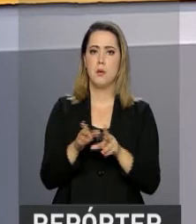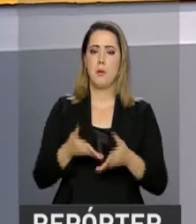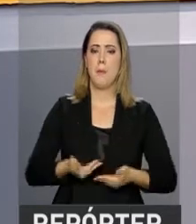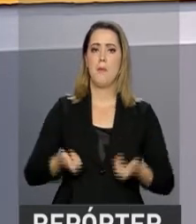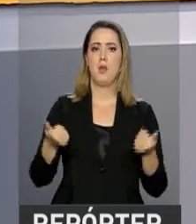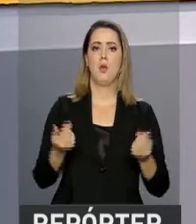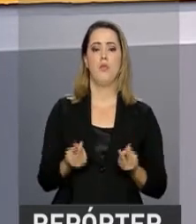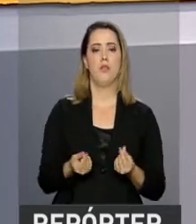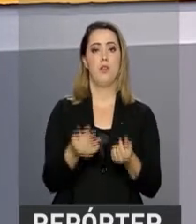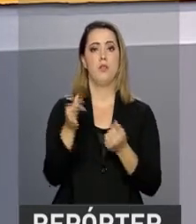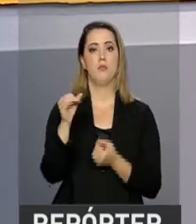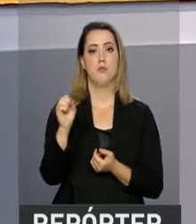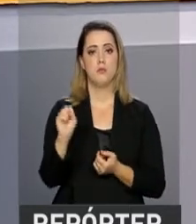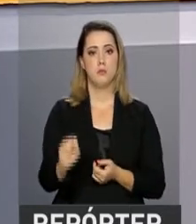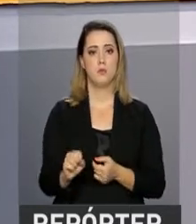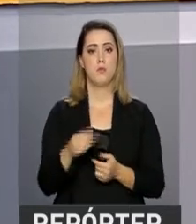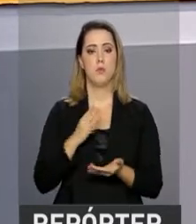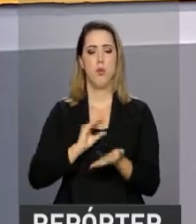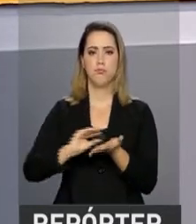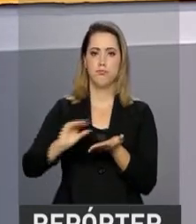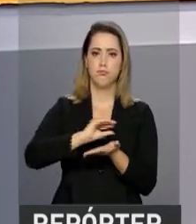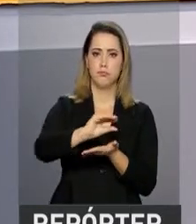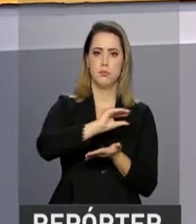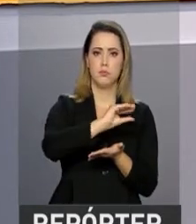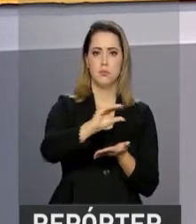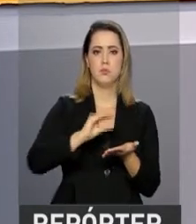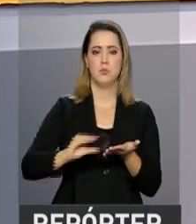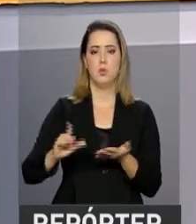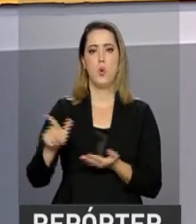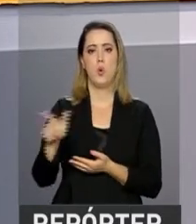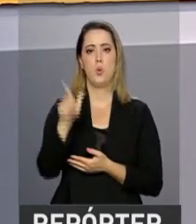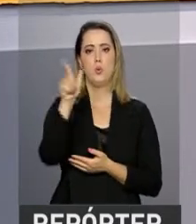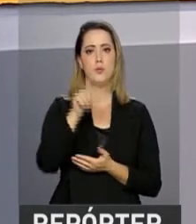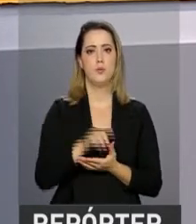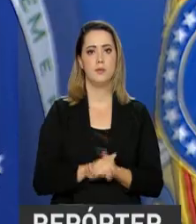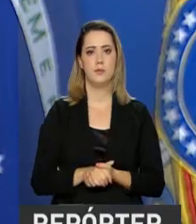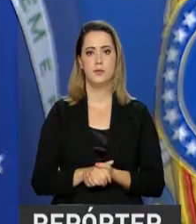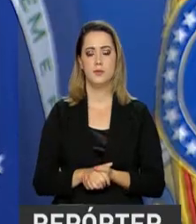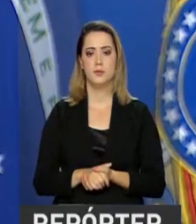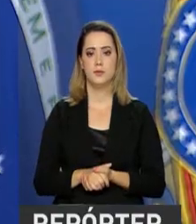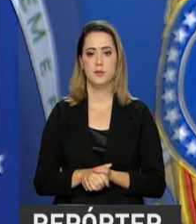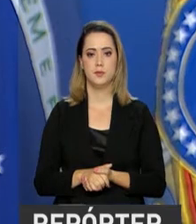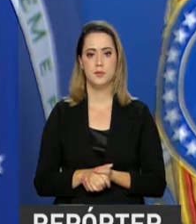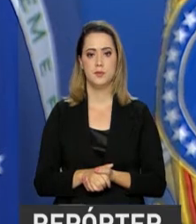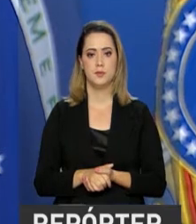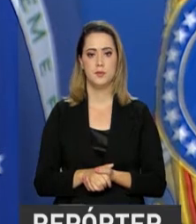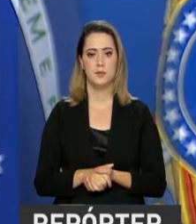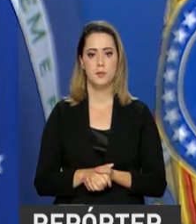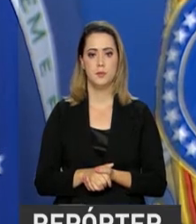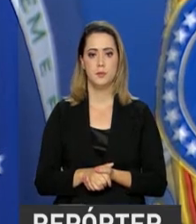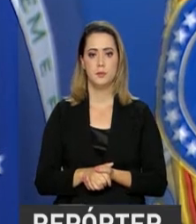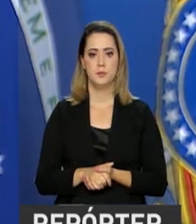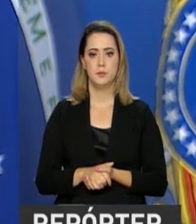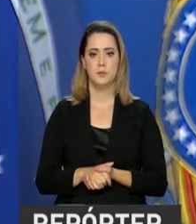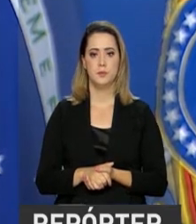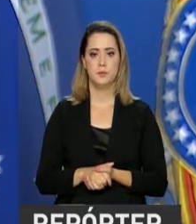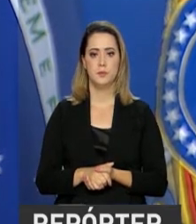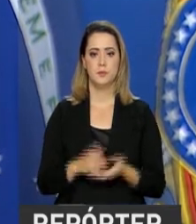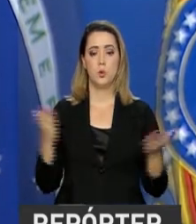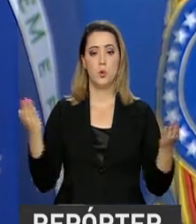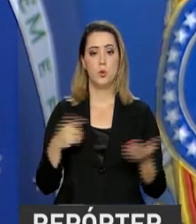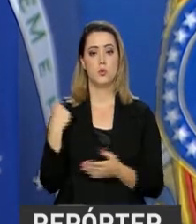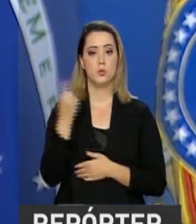remuneração do fgts com a distribuição dos lucros do fundo hoje nós celebramos